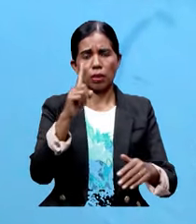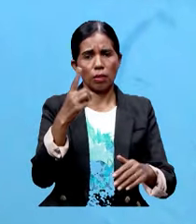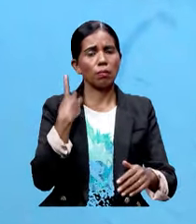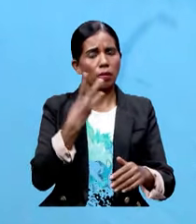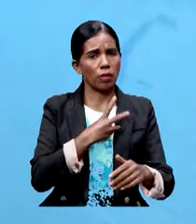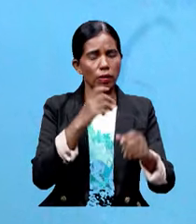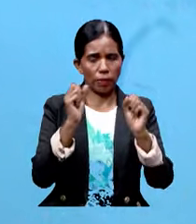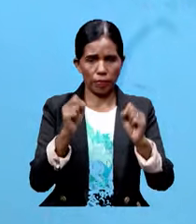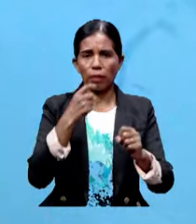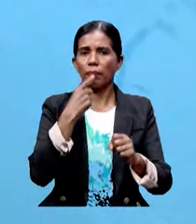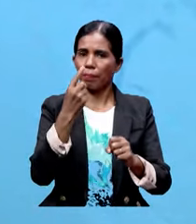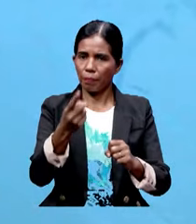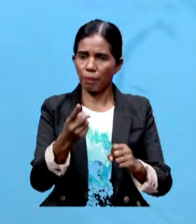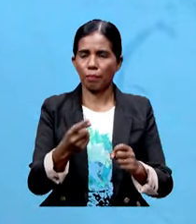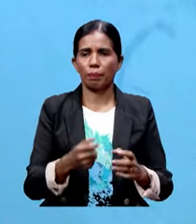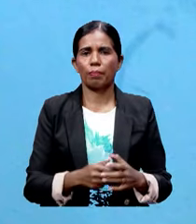hatete ba